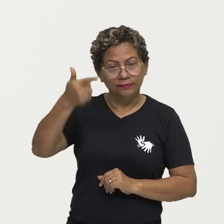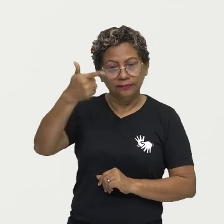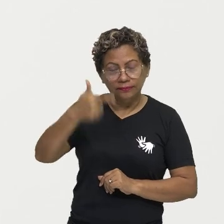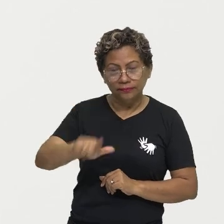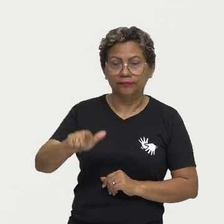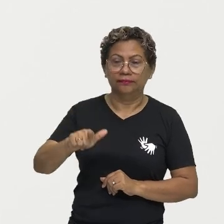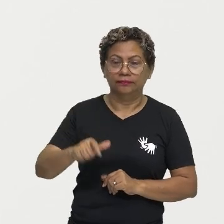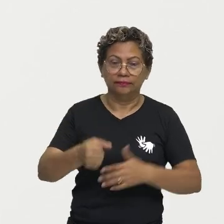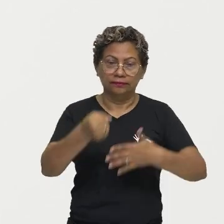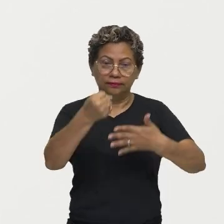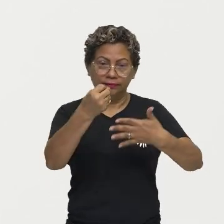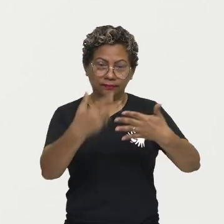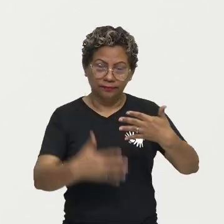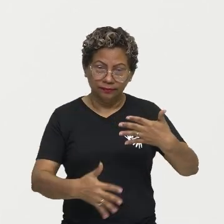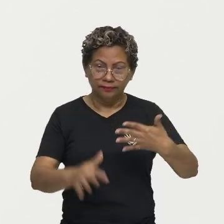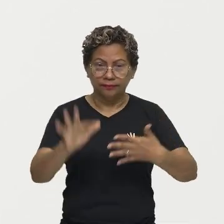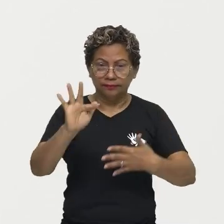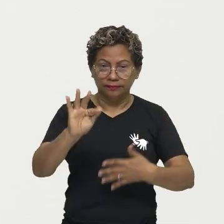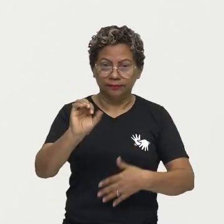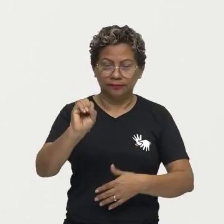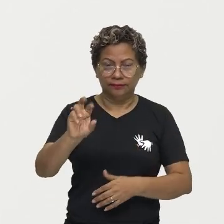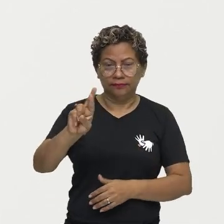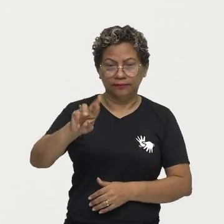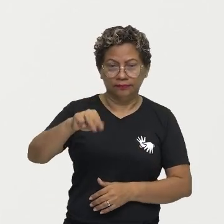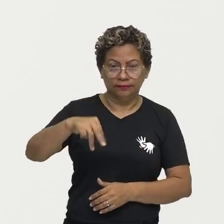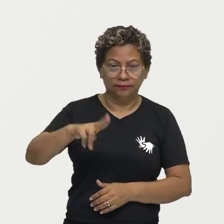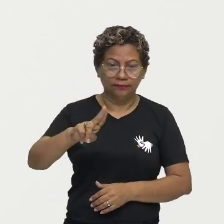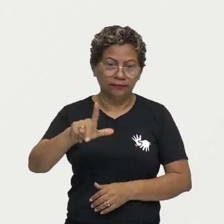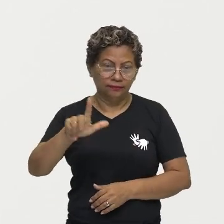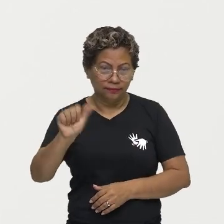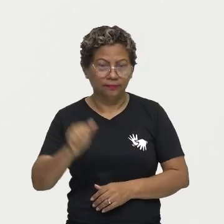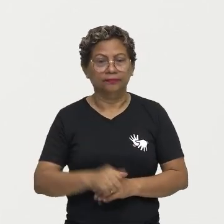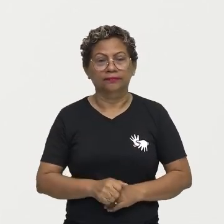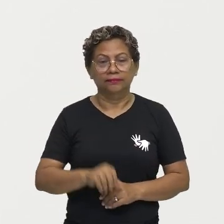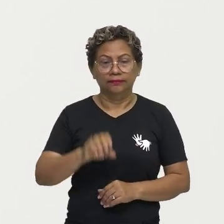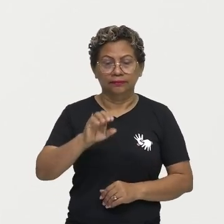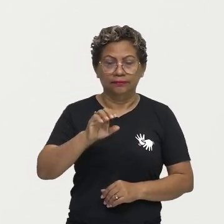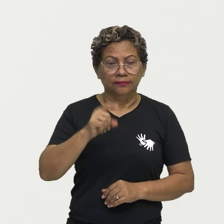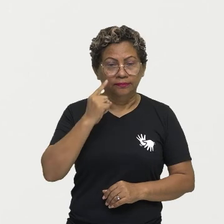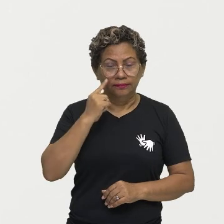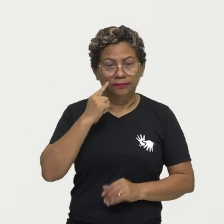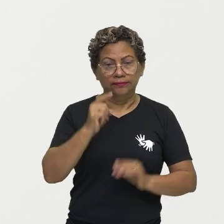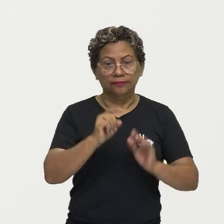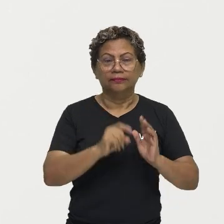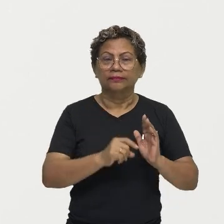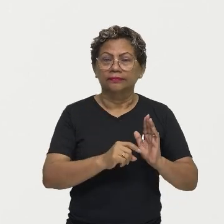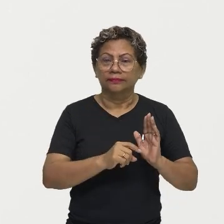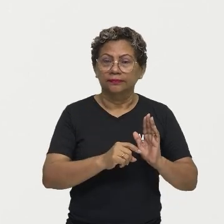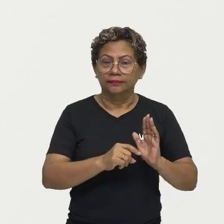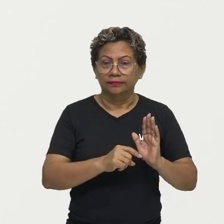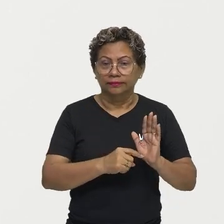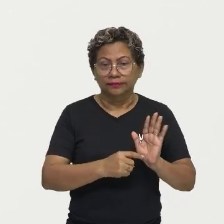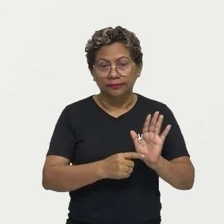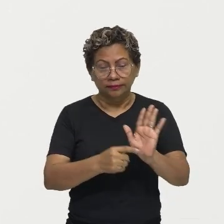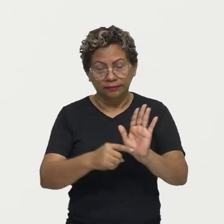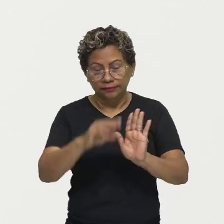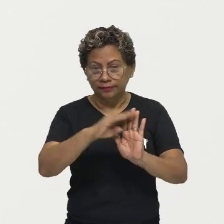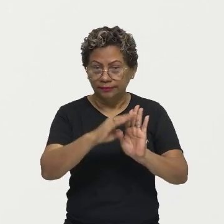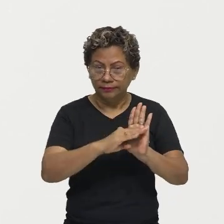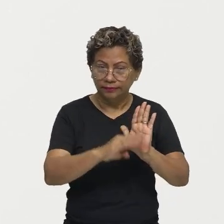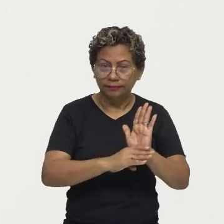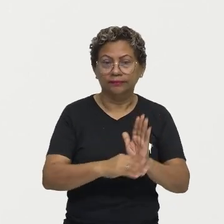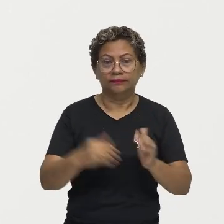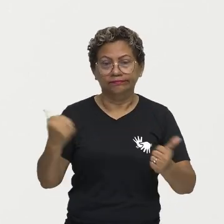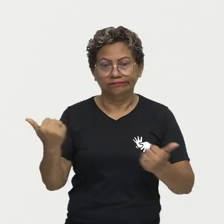vez. Está aqui a nossa equação matemática da energia cinética, mv ao quadrado sobre 2. E aqui a substituição